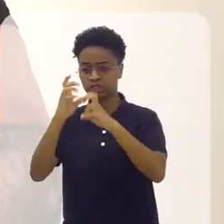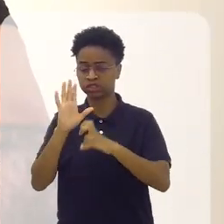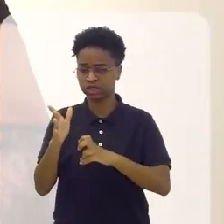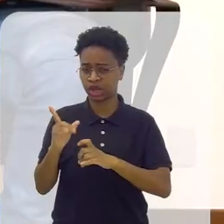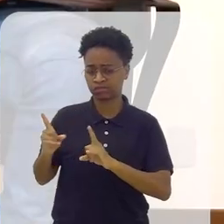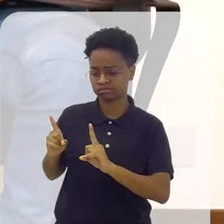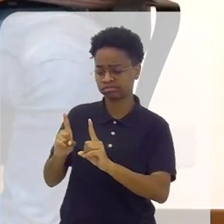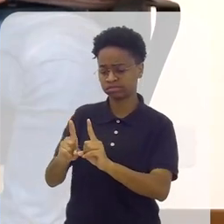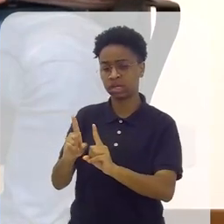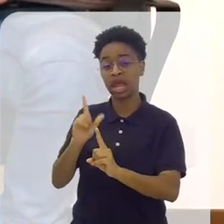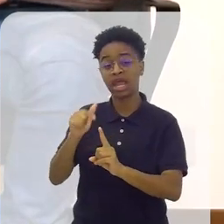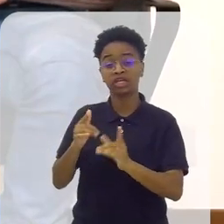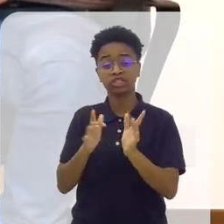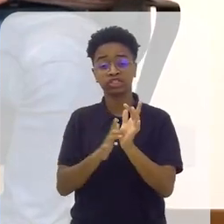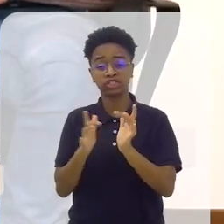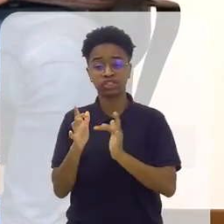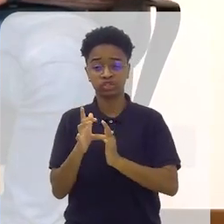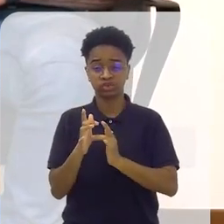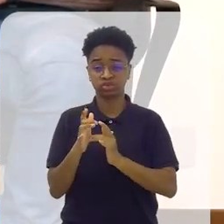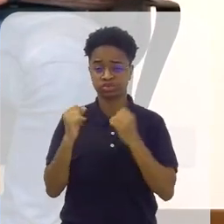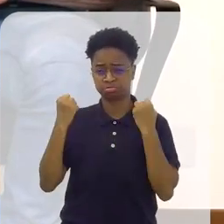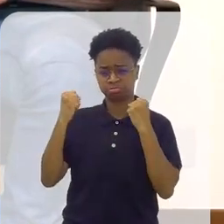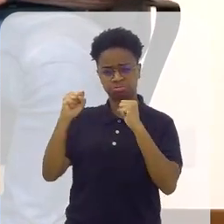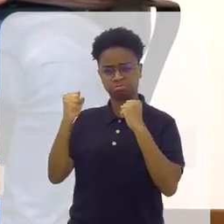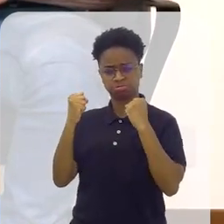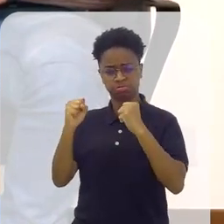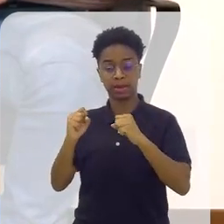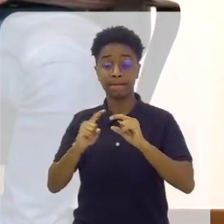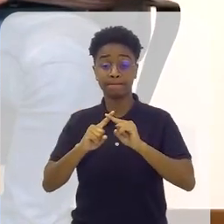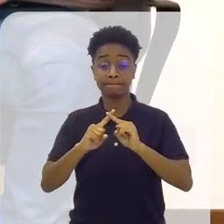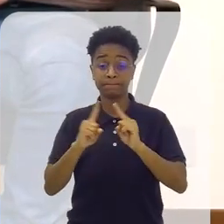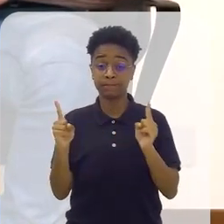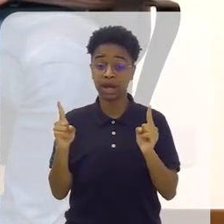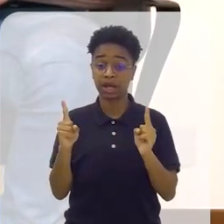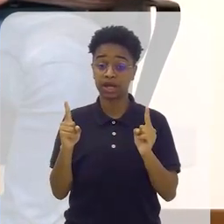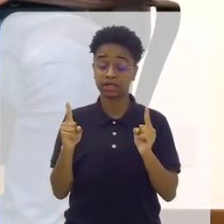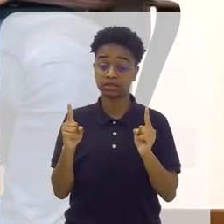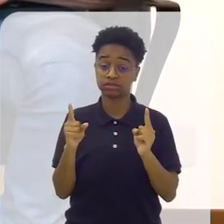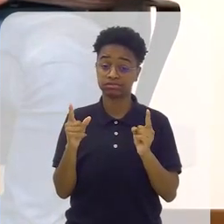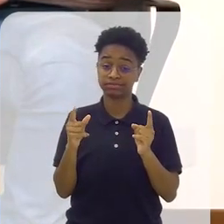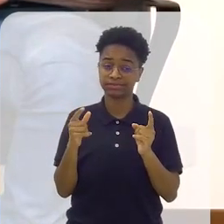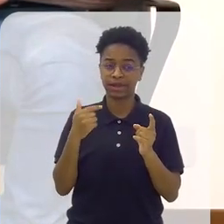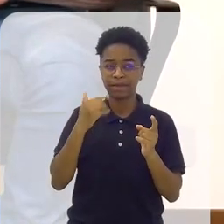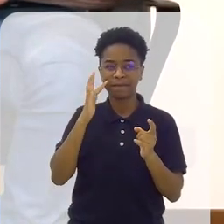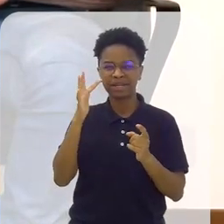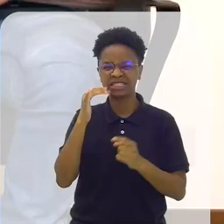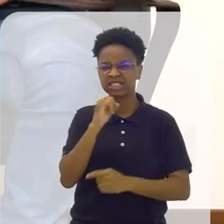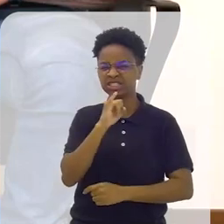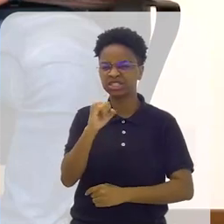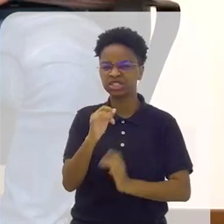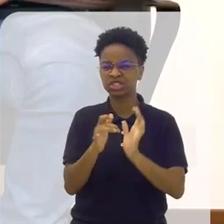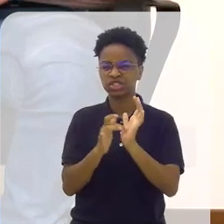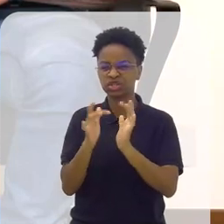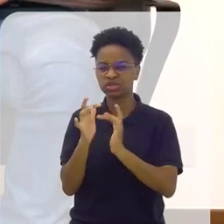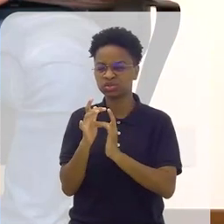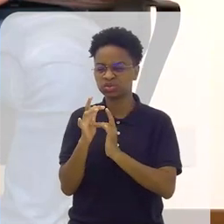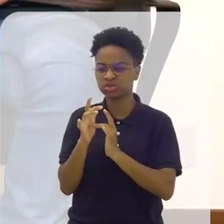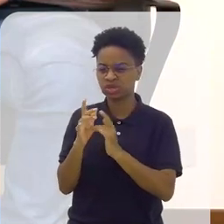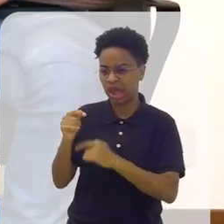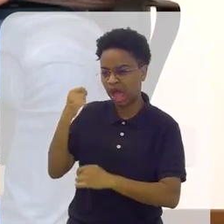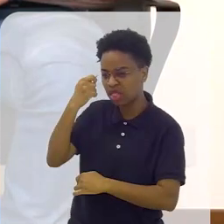cheipado com a gente. Ele é um Jesus com físico. Então, quer dizer, porque eu acho que se fosse um